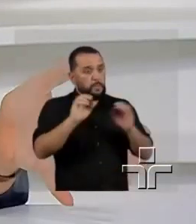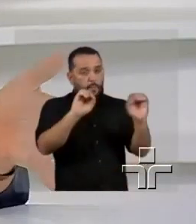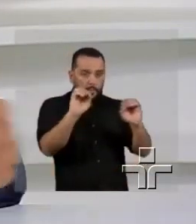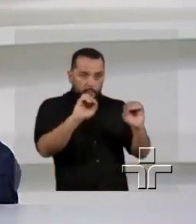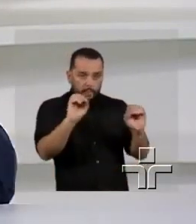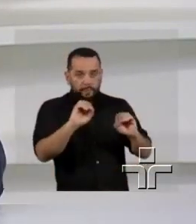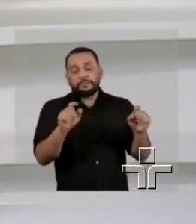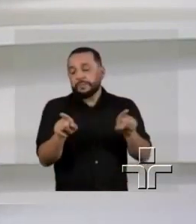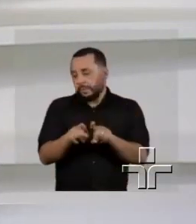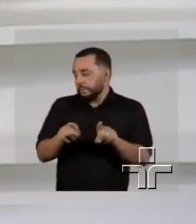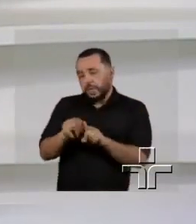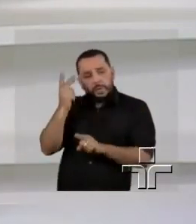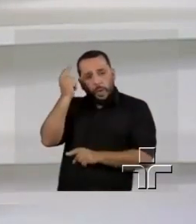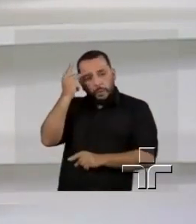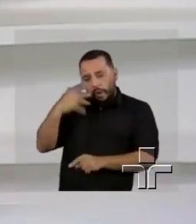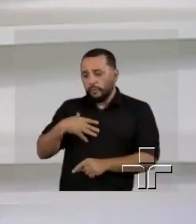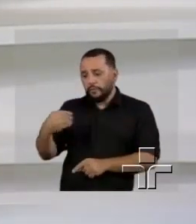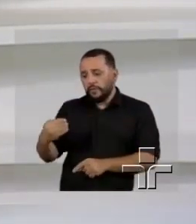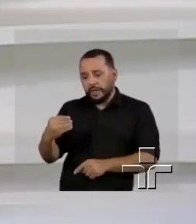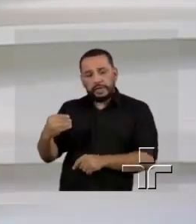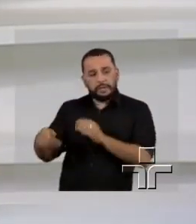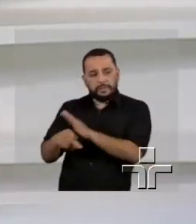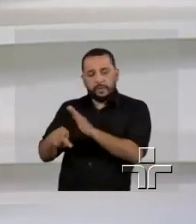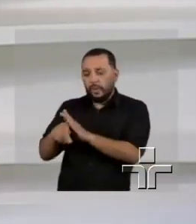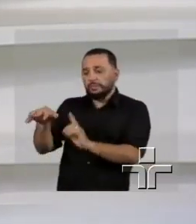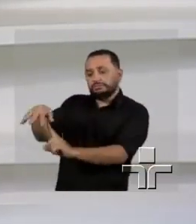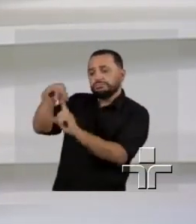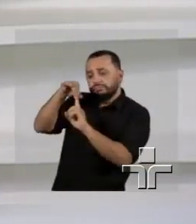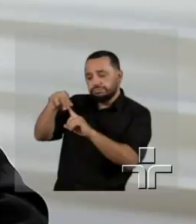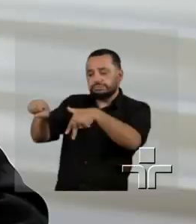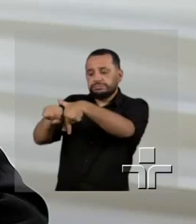aí eu vejo como uma medida absolutamente normal.